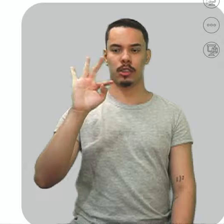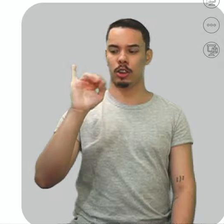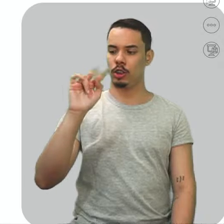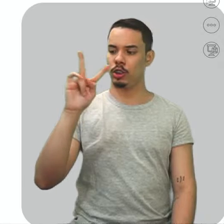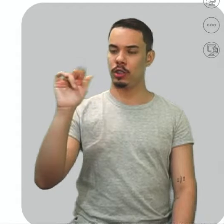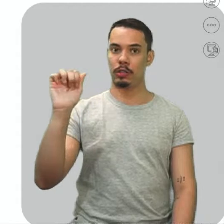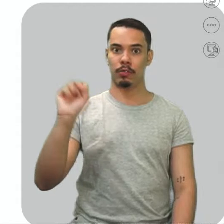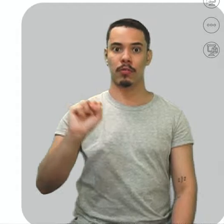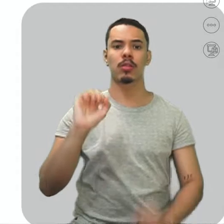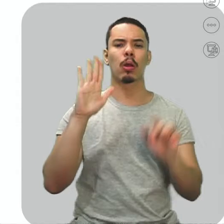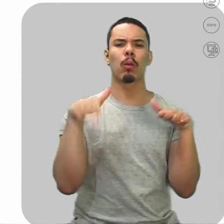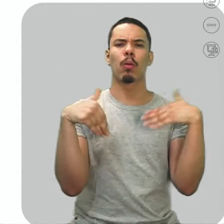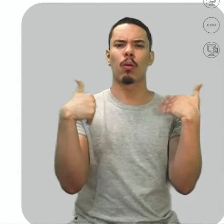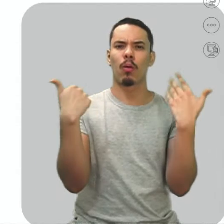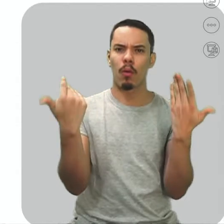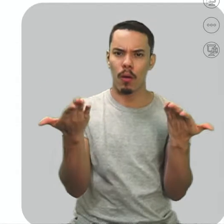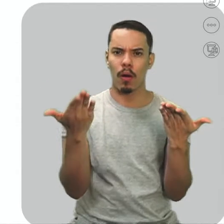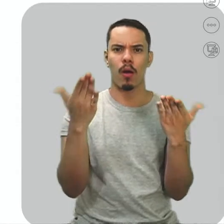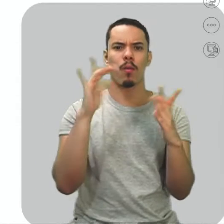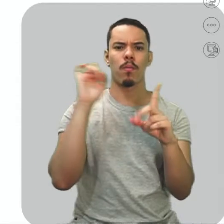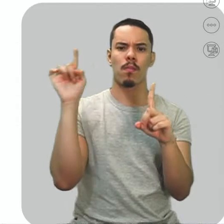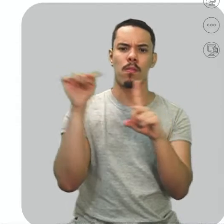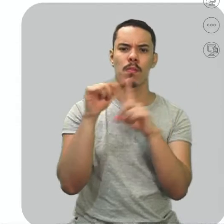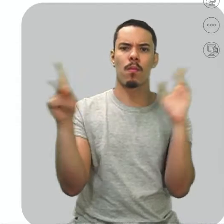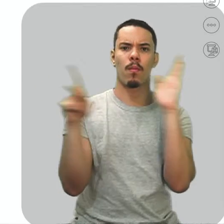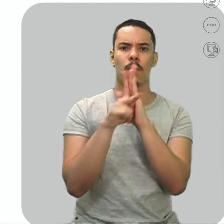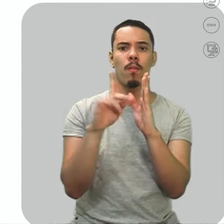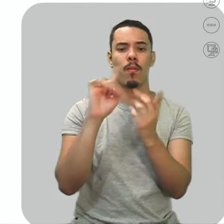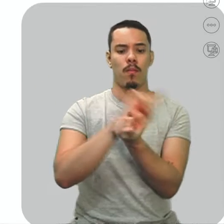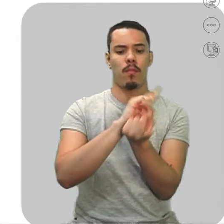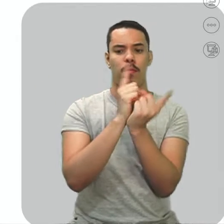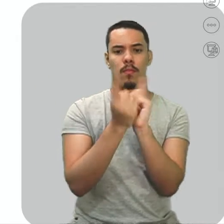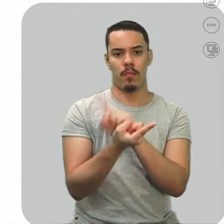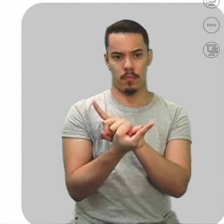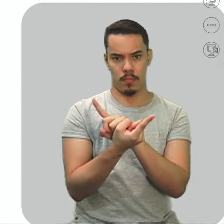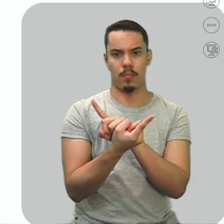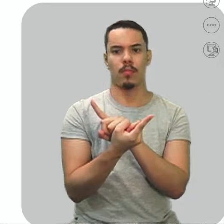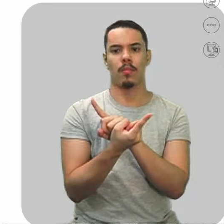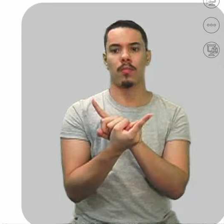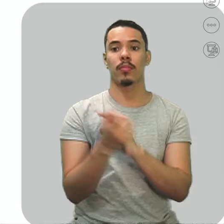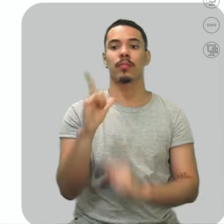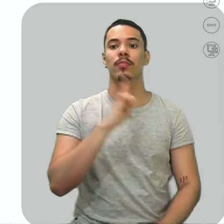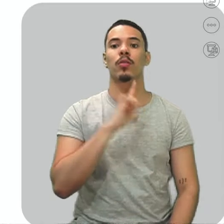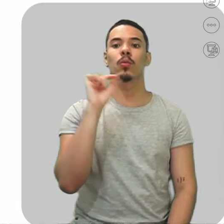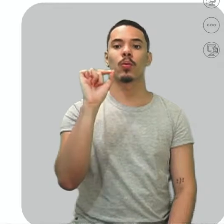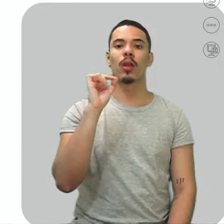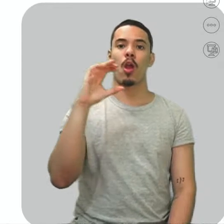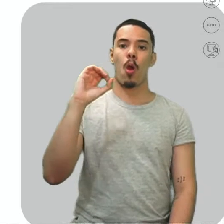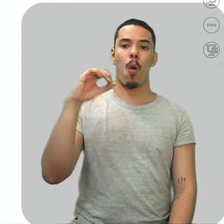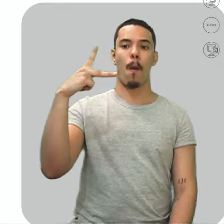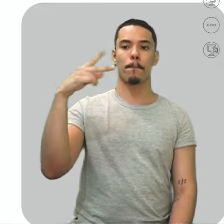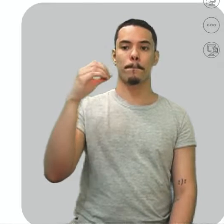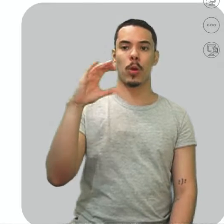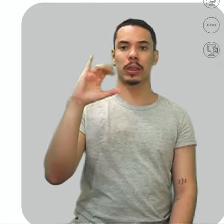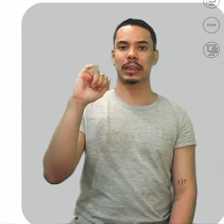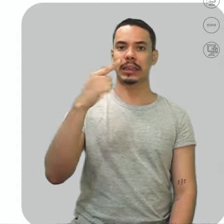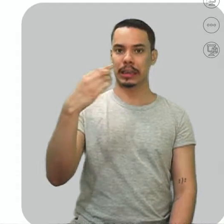a função de adversativa ó estabelece que o